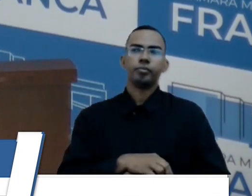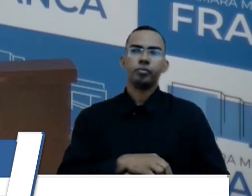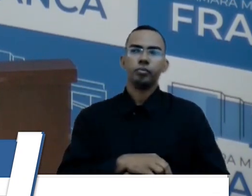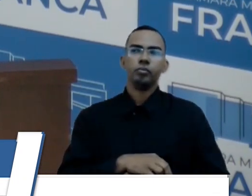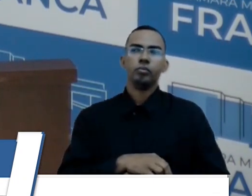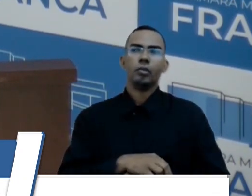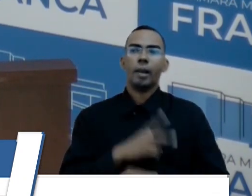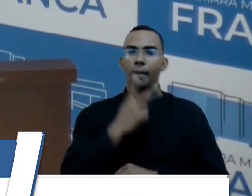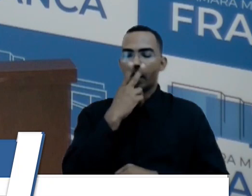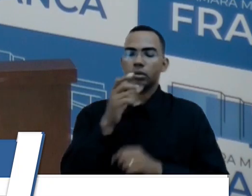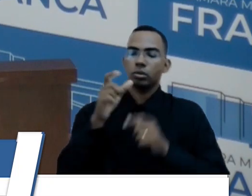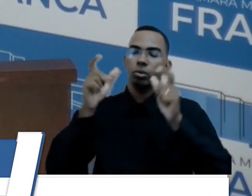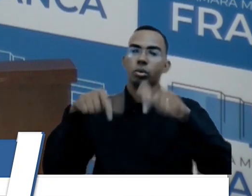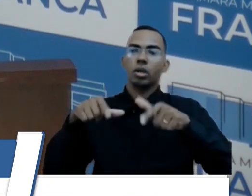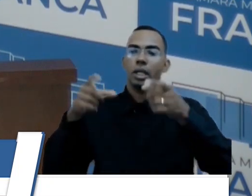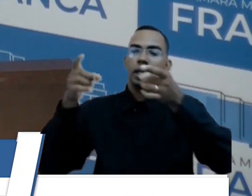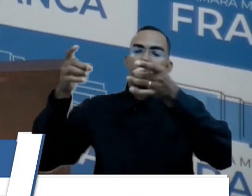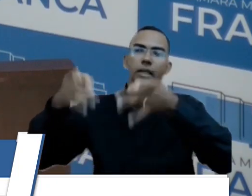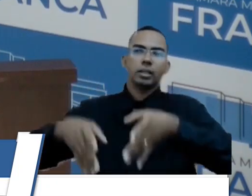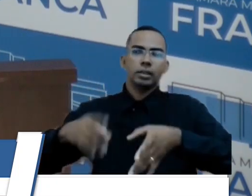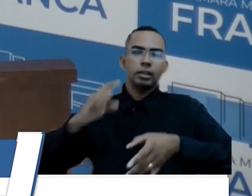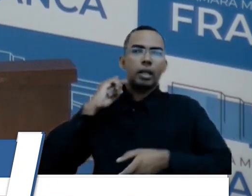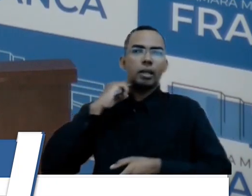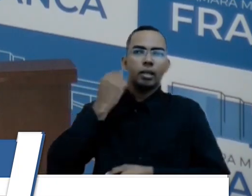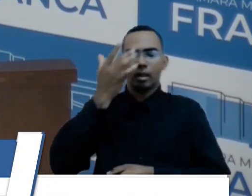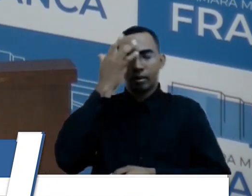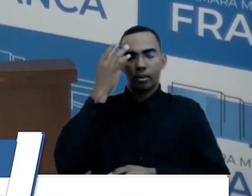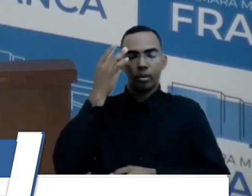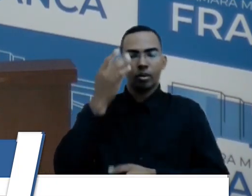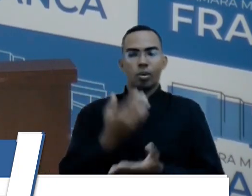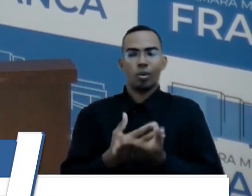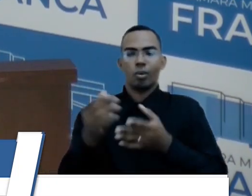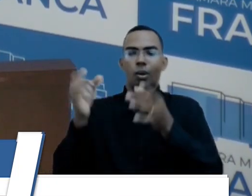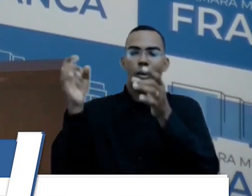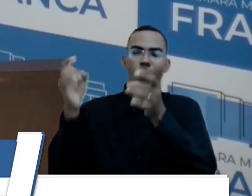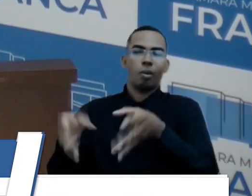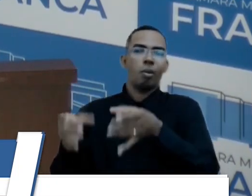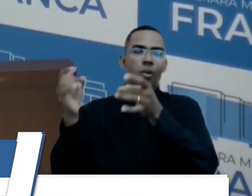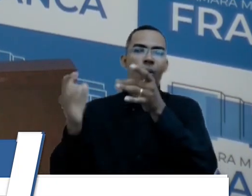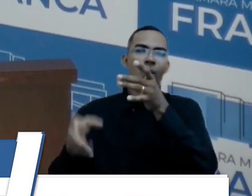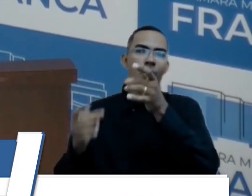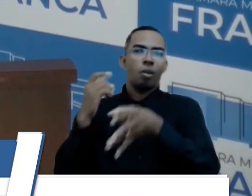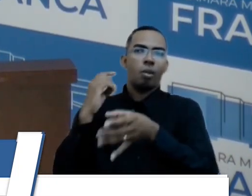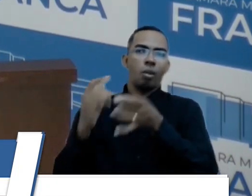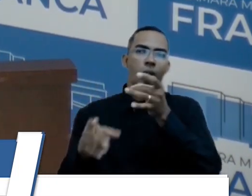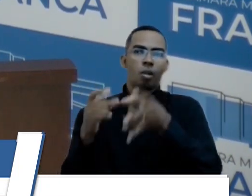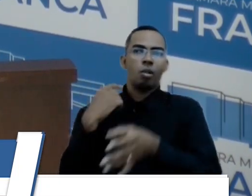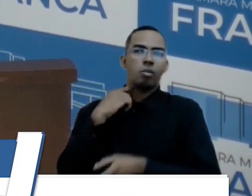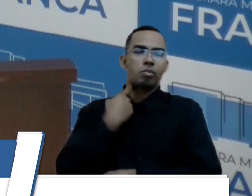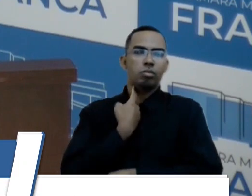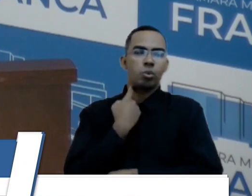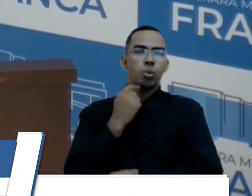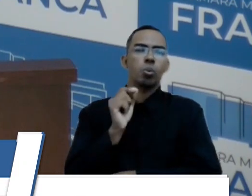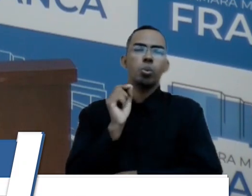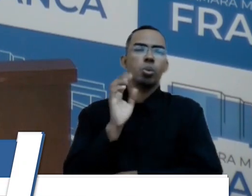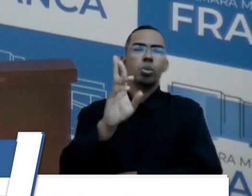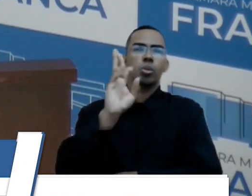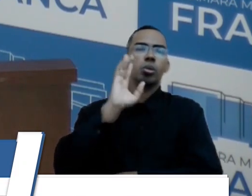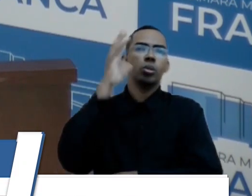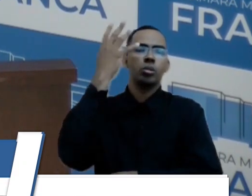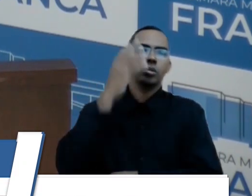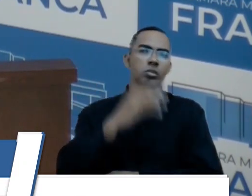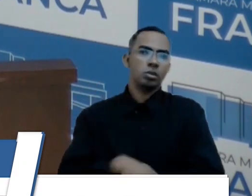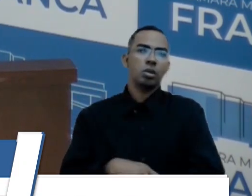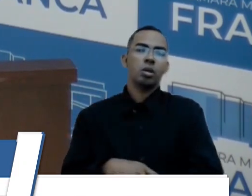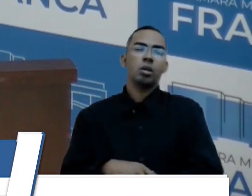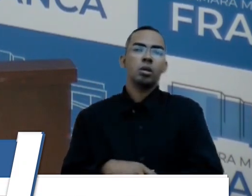de lixo, onde as pessoas começam a descartar lixo lá. Então, o que resolve isso? Eu volto